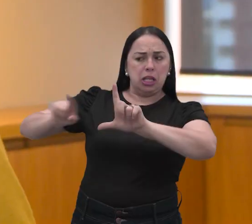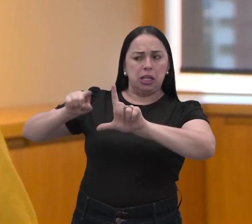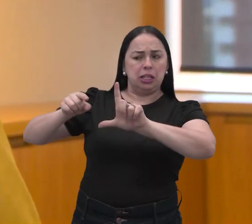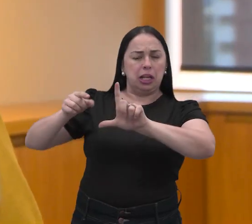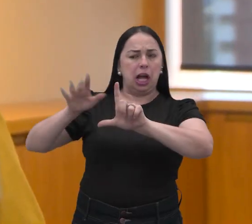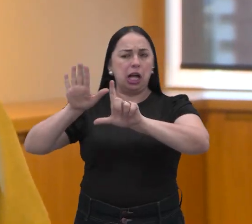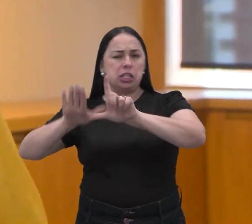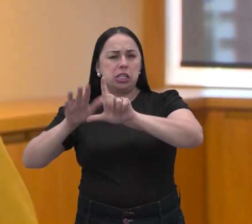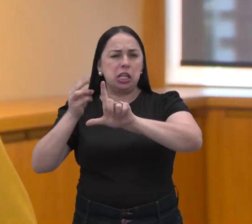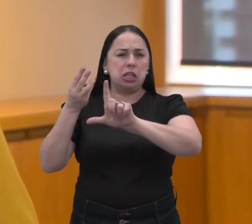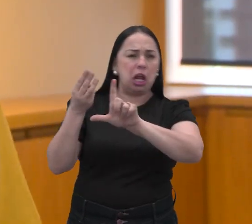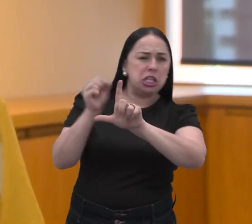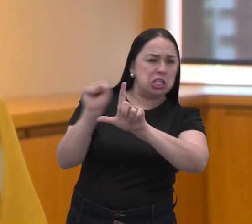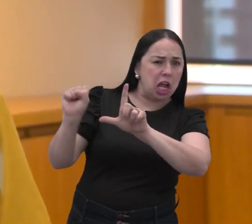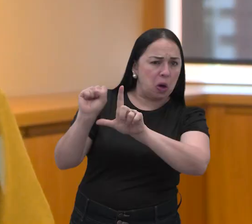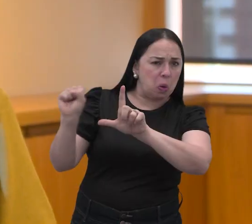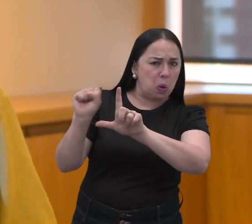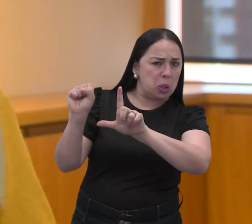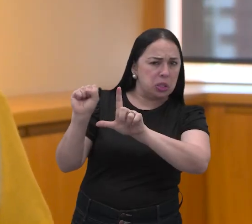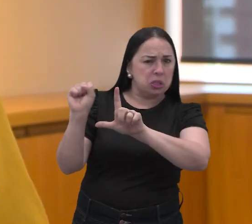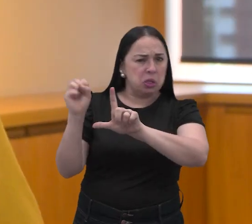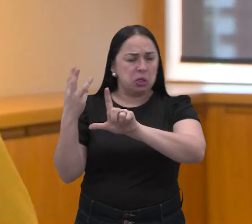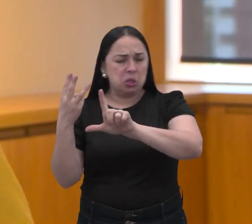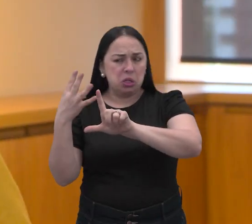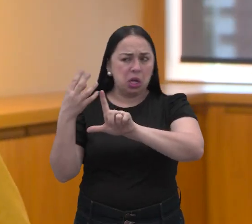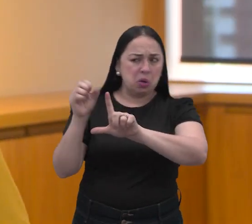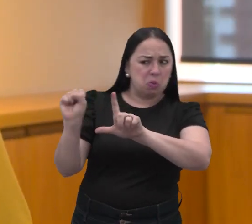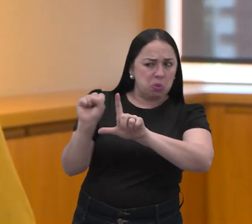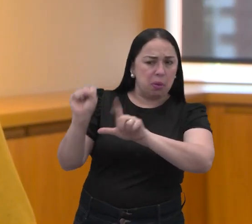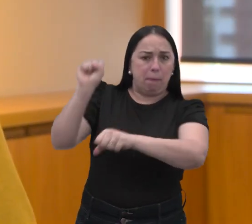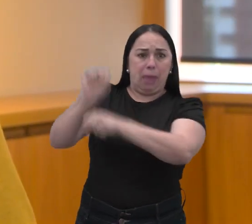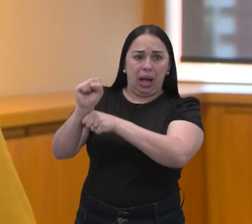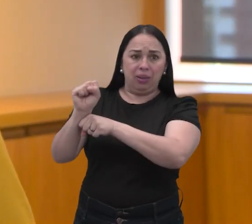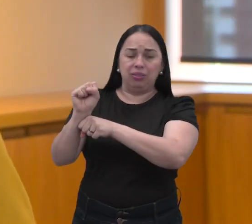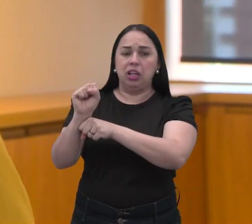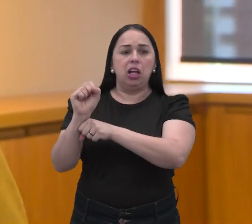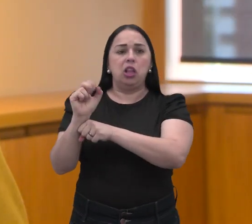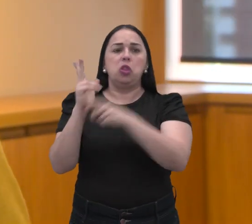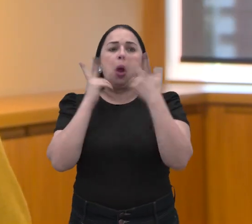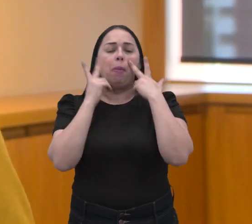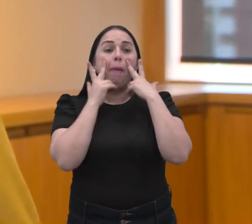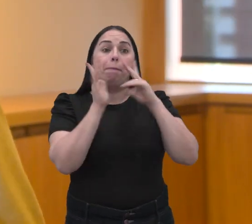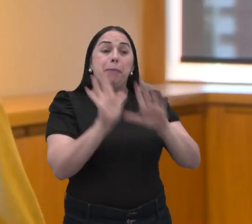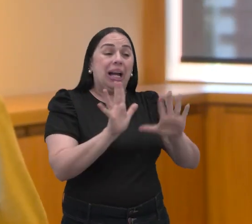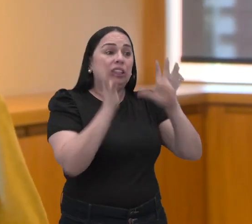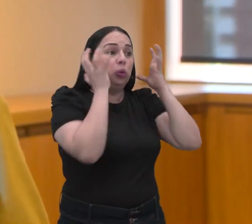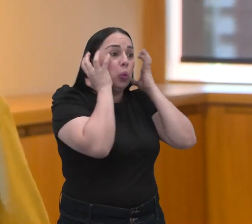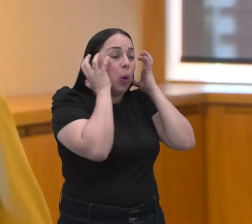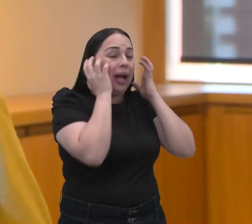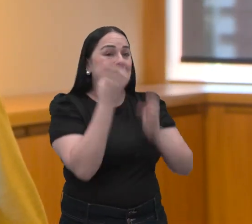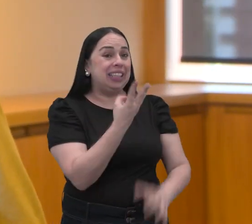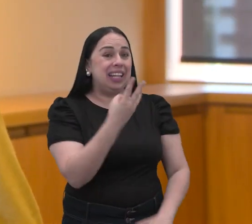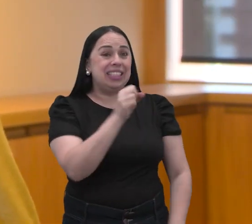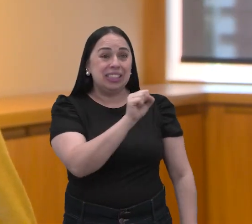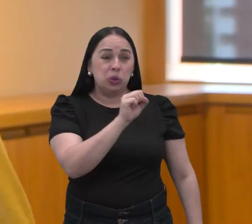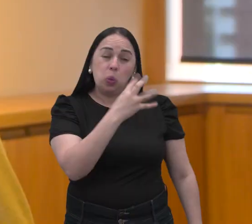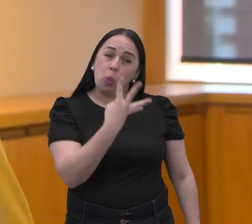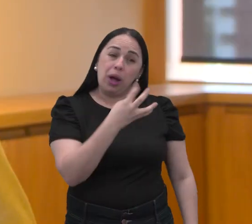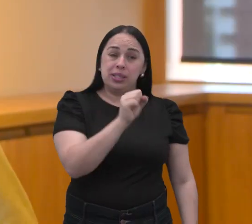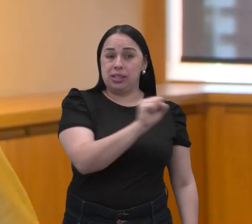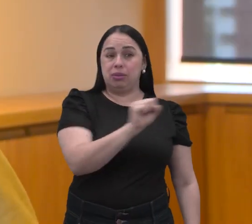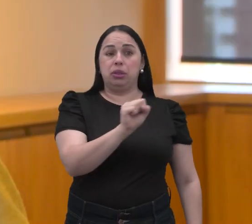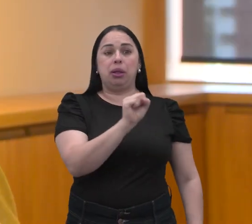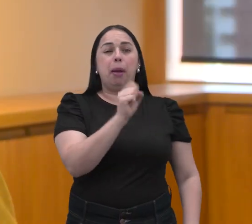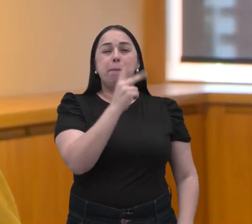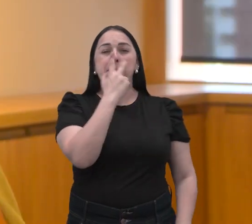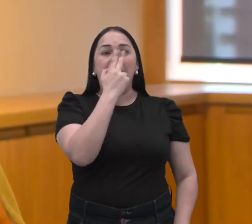pequeno pretinho lá, um espacinho de 3, 4 segundos, passa batido, mas no rádio 3, 4 segundos